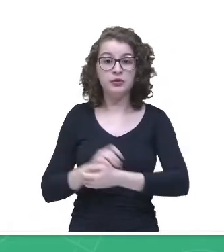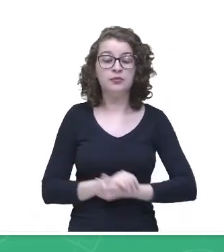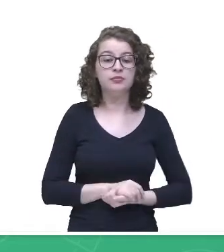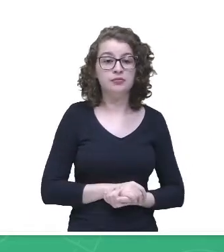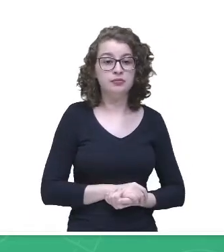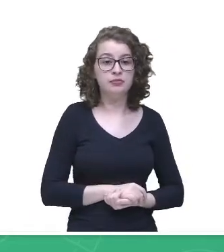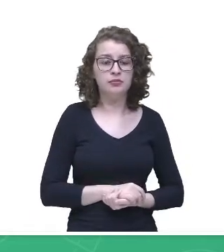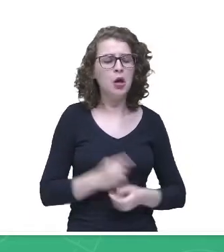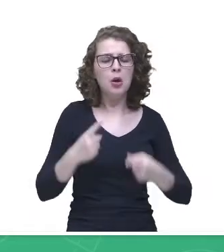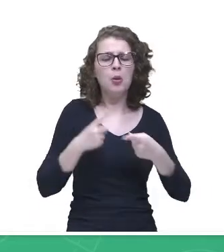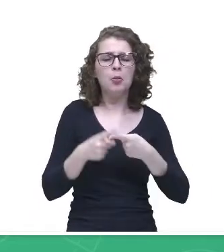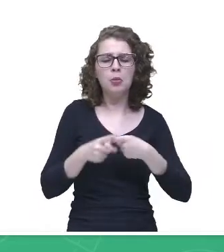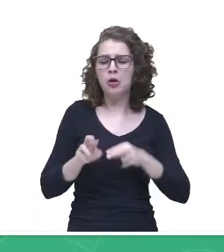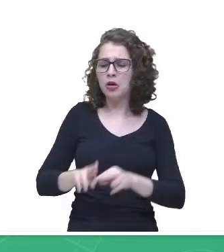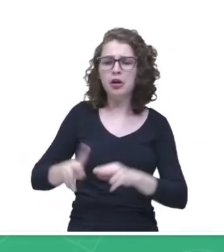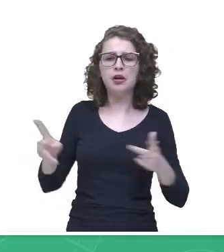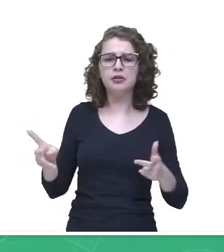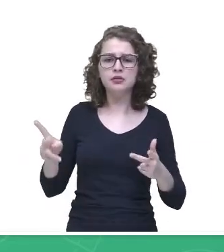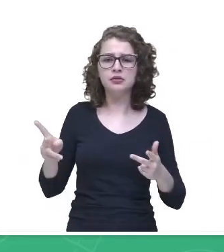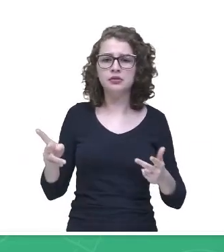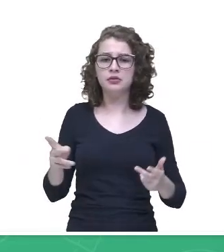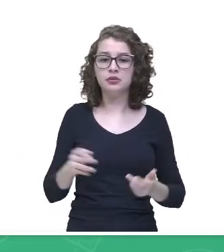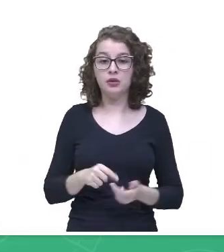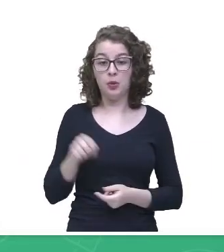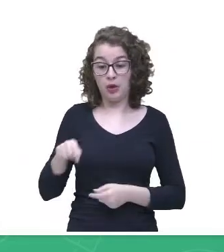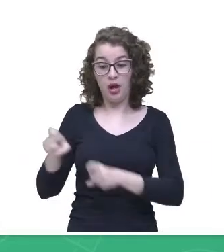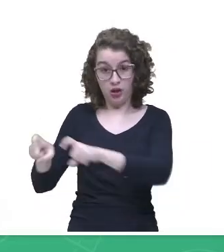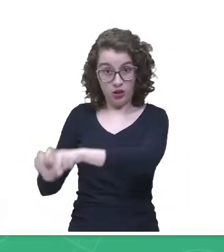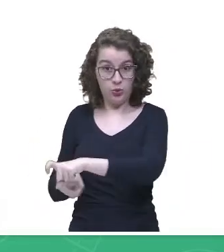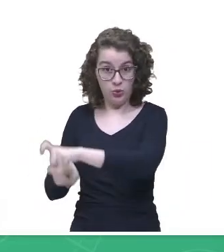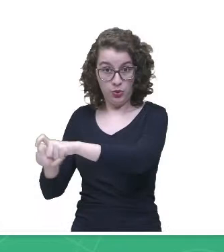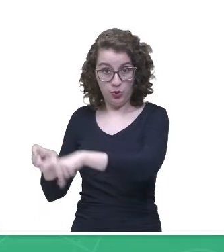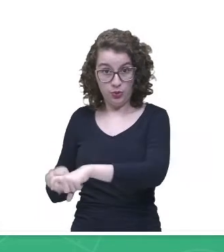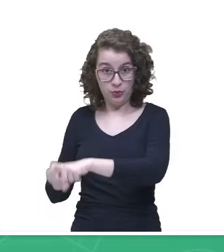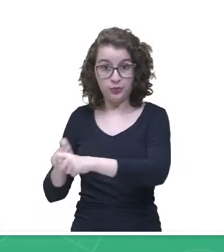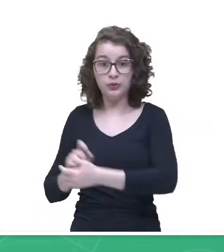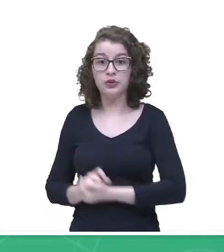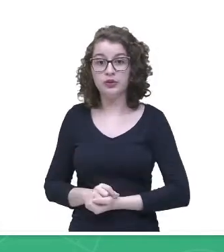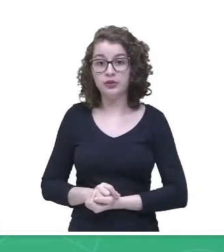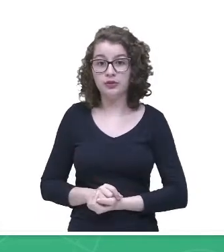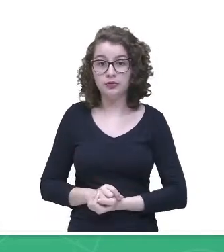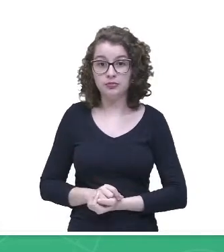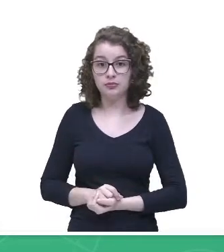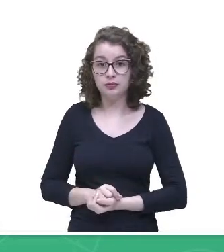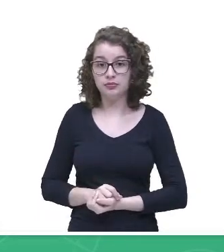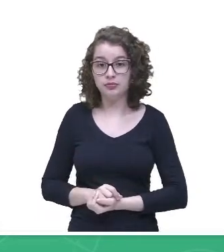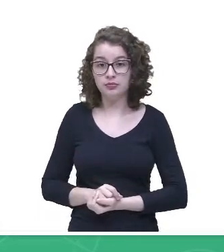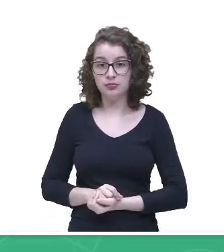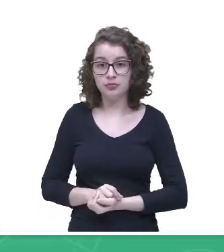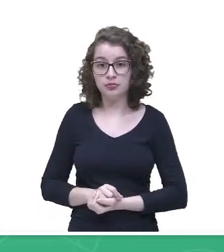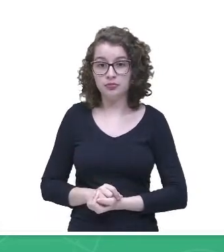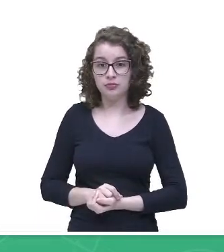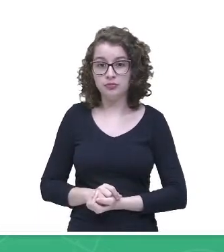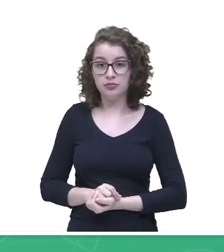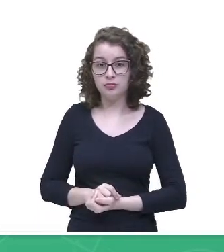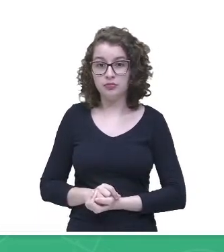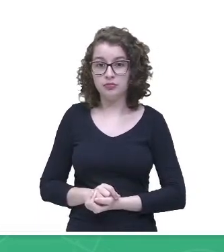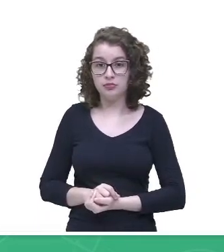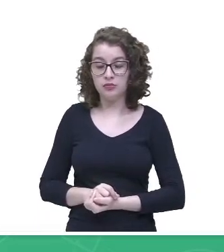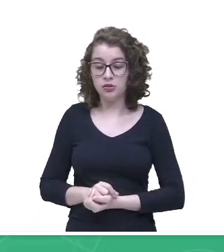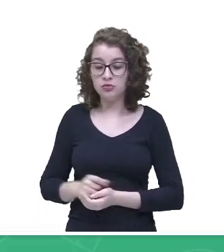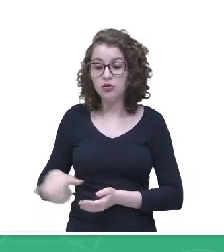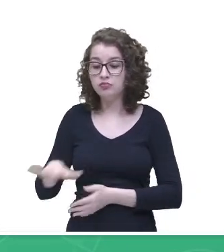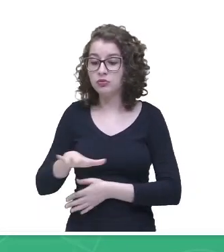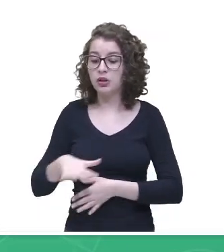que é diferente do campo? Porque no campo a gente encontra principalmente as atividades